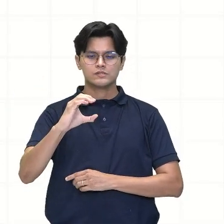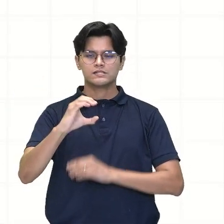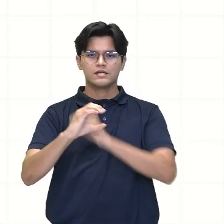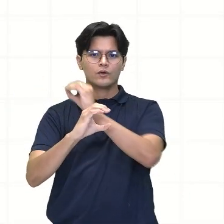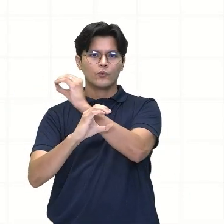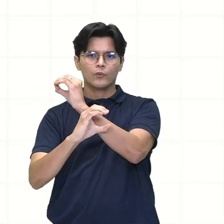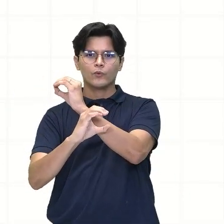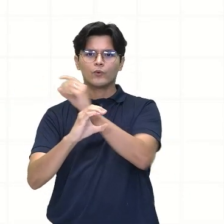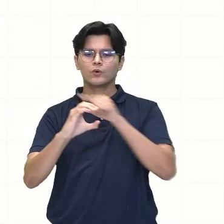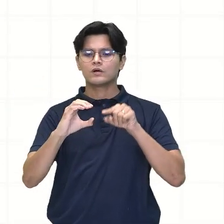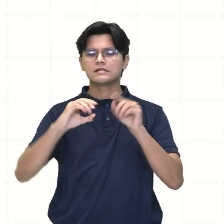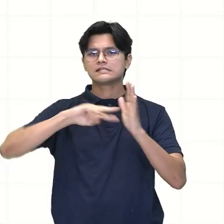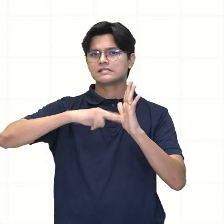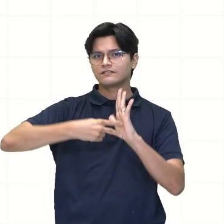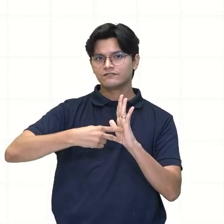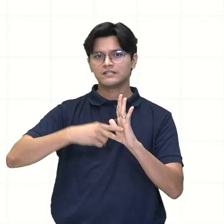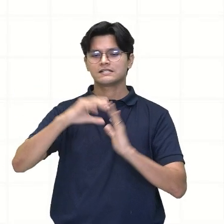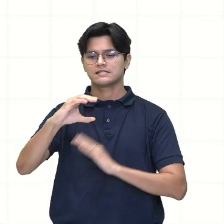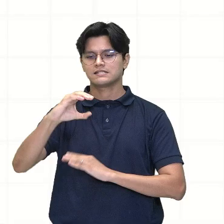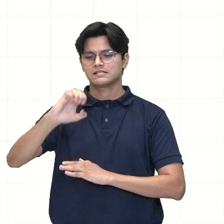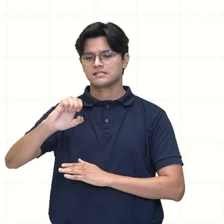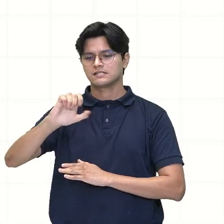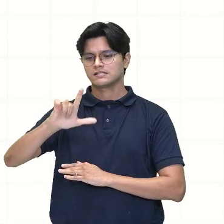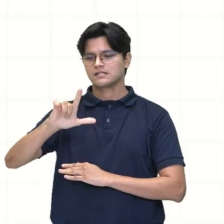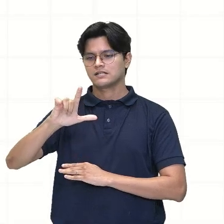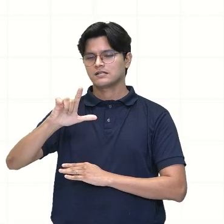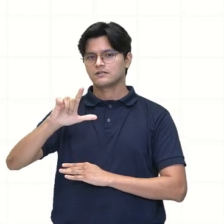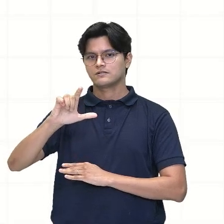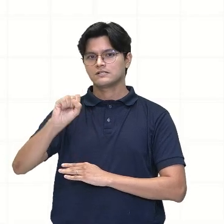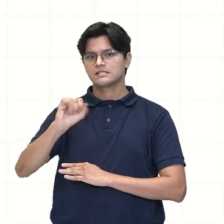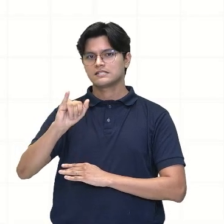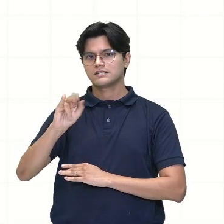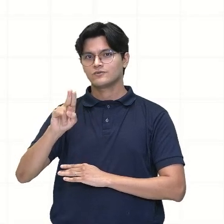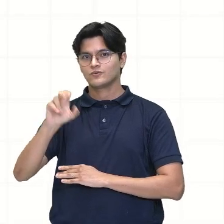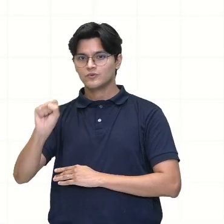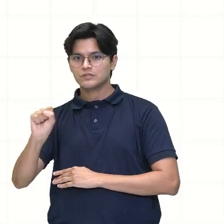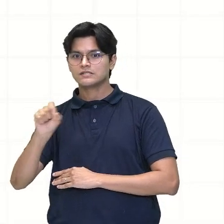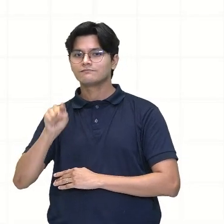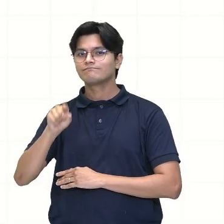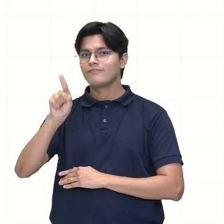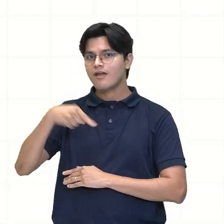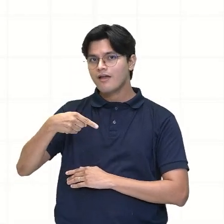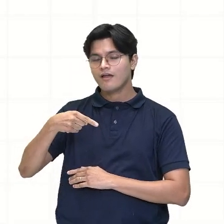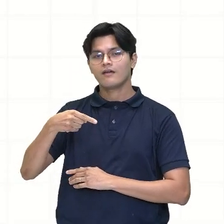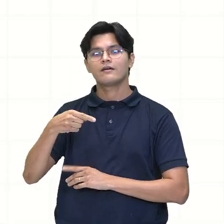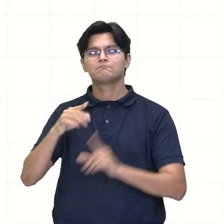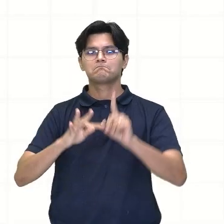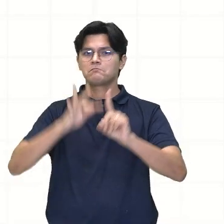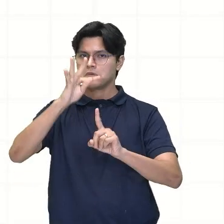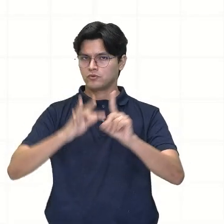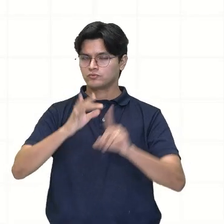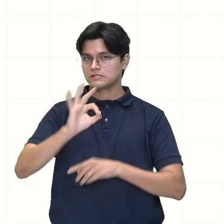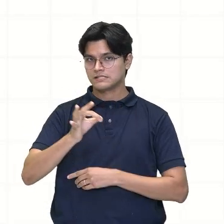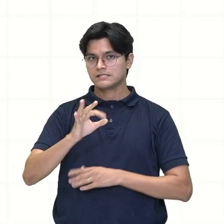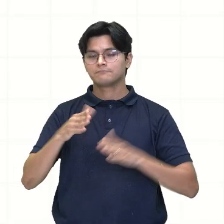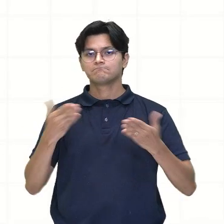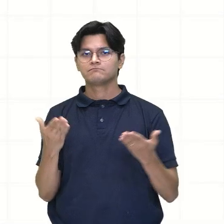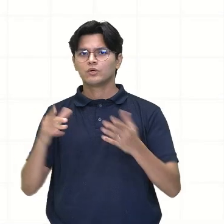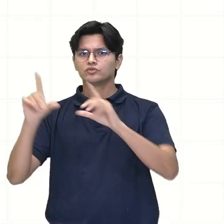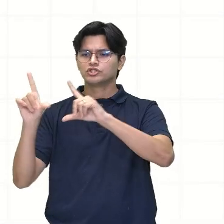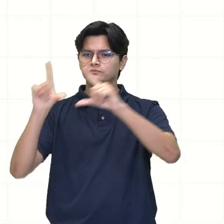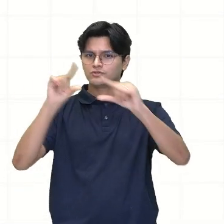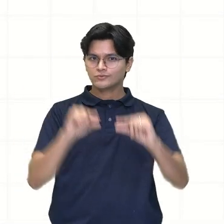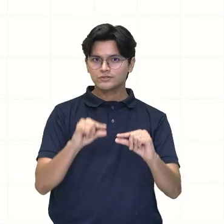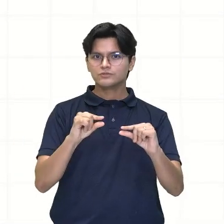unidade de temperatura. E aí está dizendo que caiu, né? 17 graus em 24